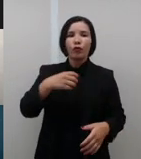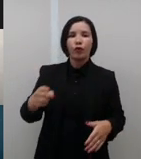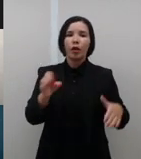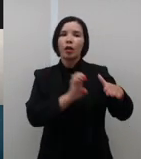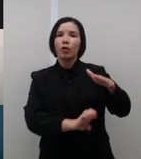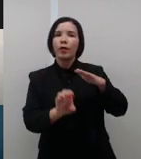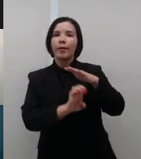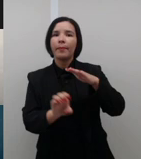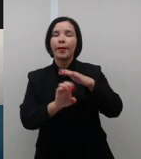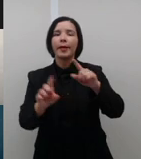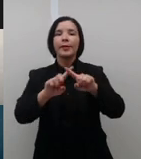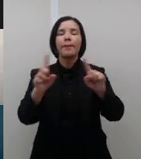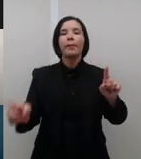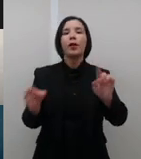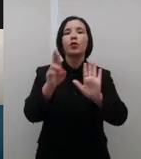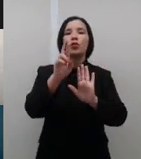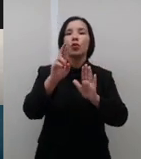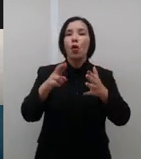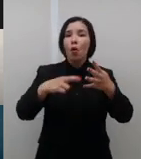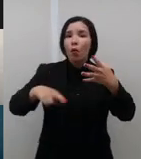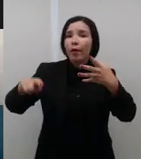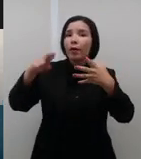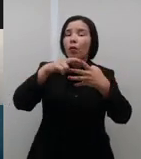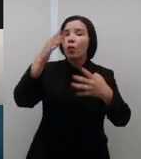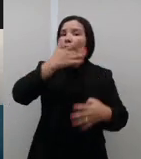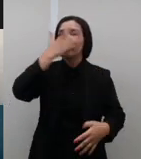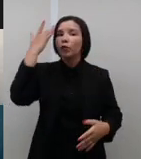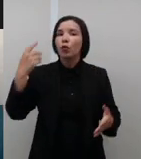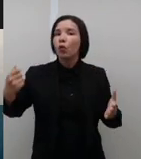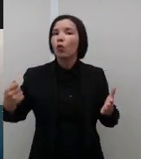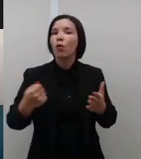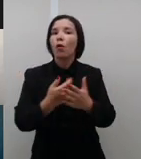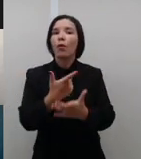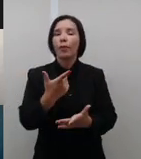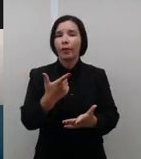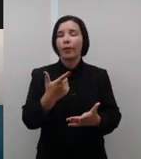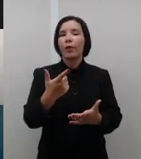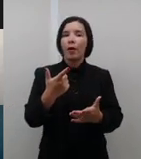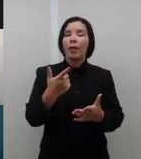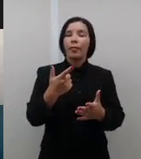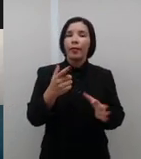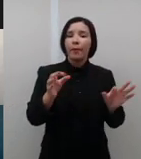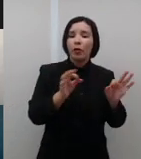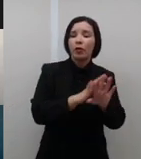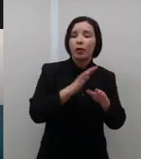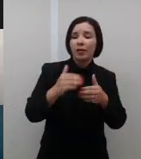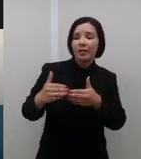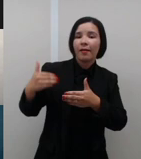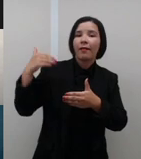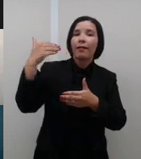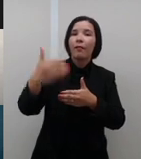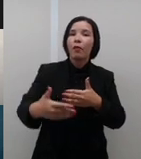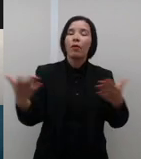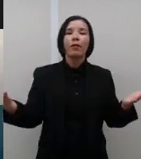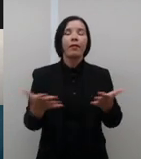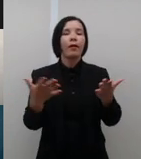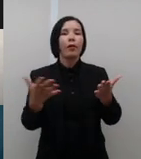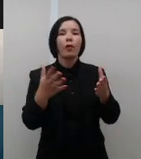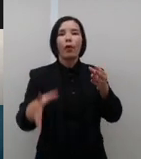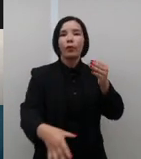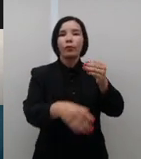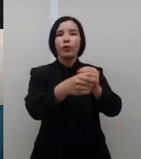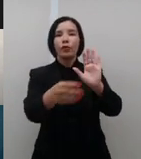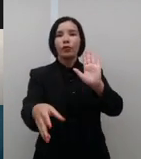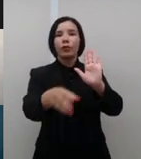cliente, que é quem adquiriu na operação posterior. E juntamos agora certidão negativa expedida